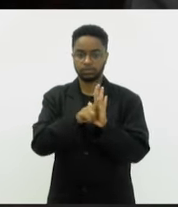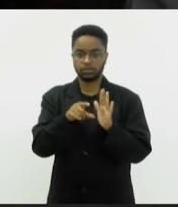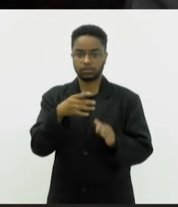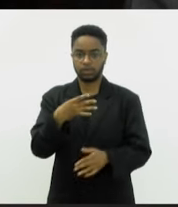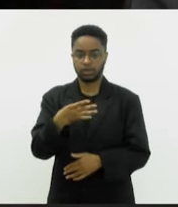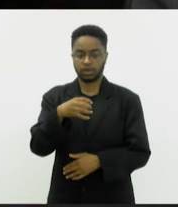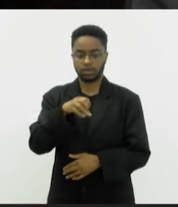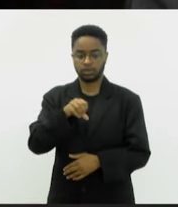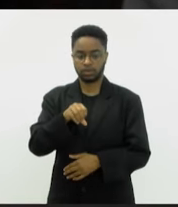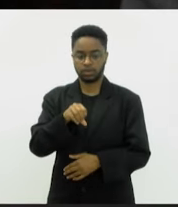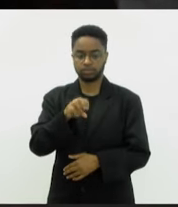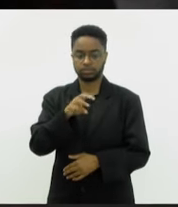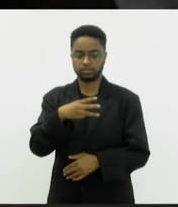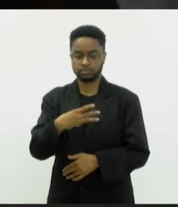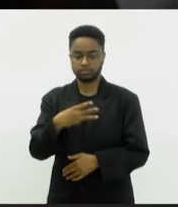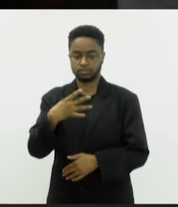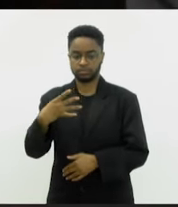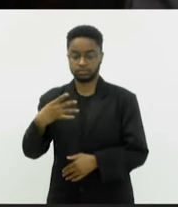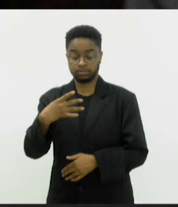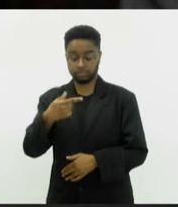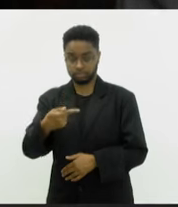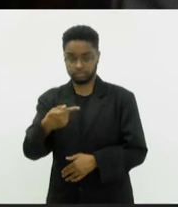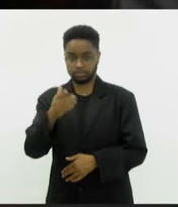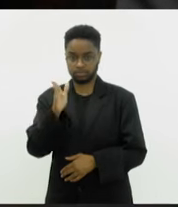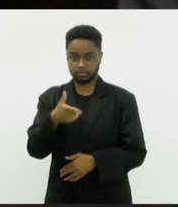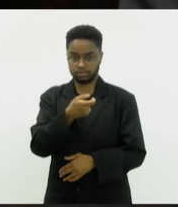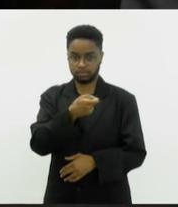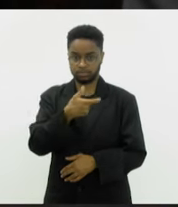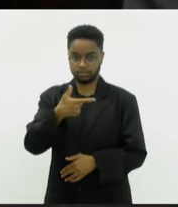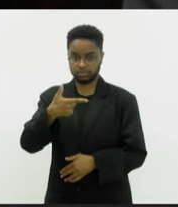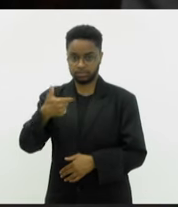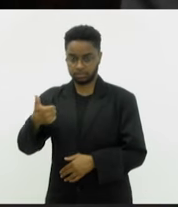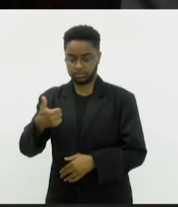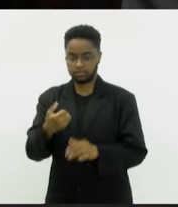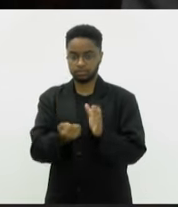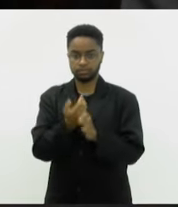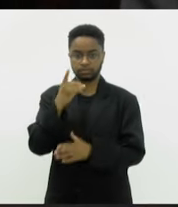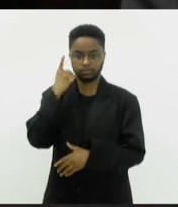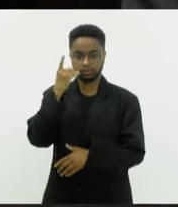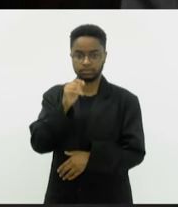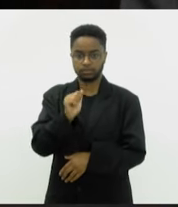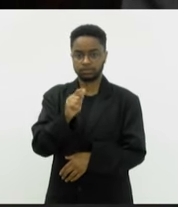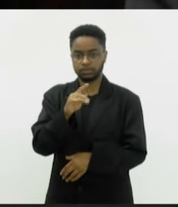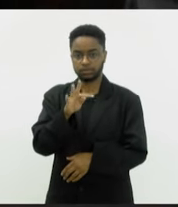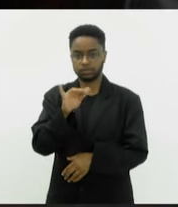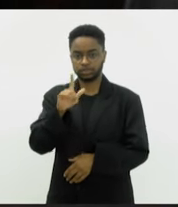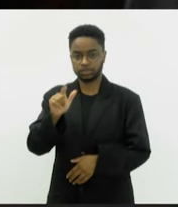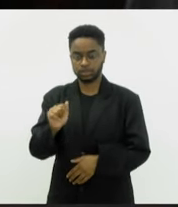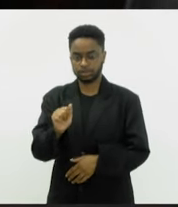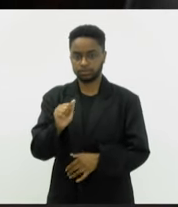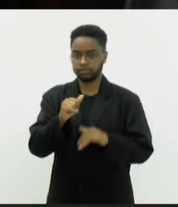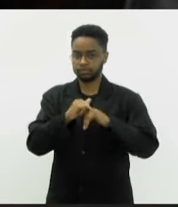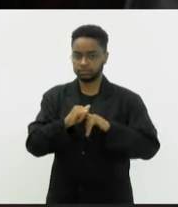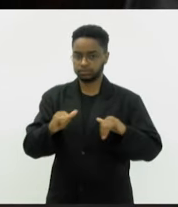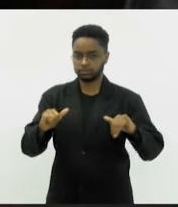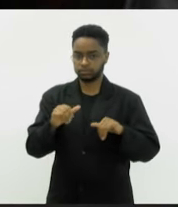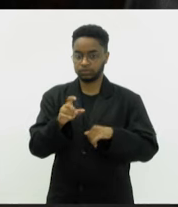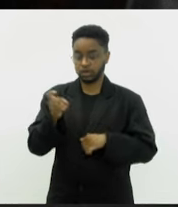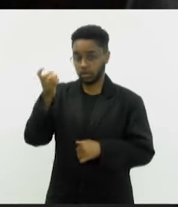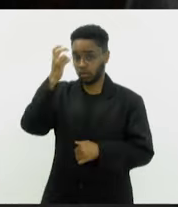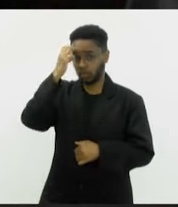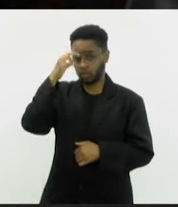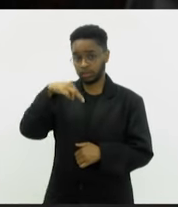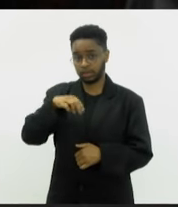número 4.937, de 21, de autoria do deputado Átila Nunes, que declara a cultura